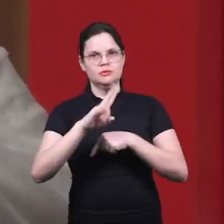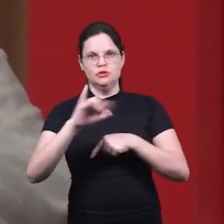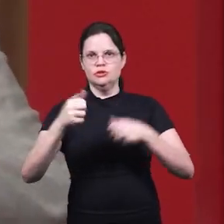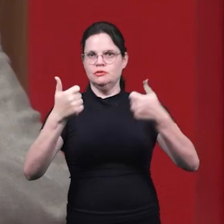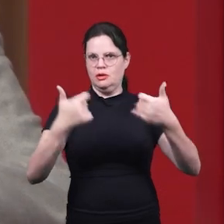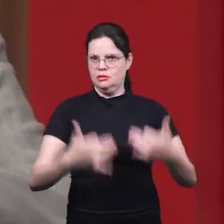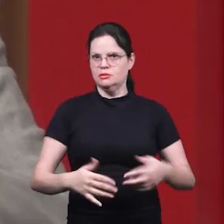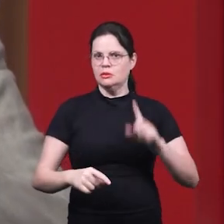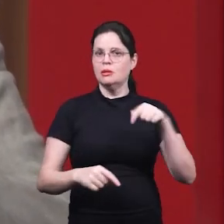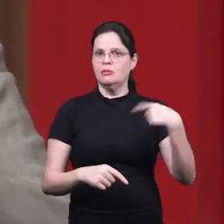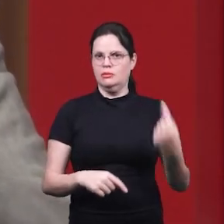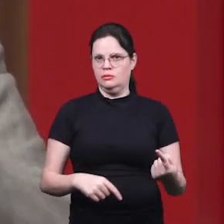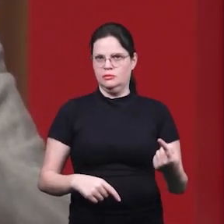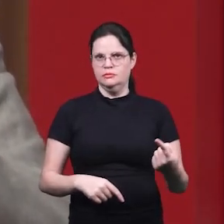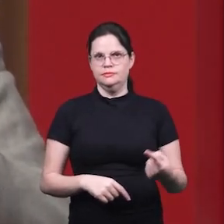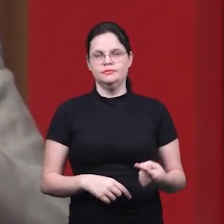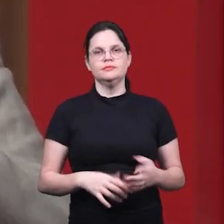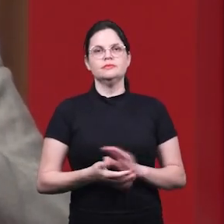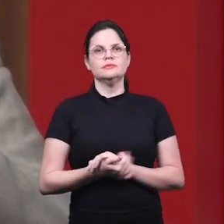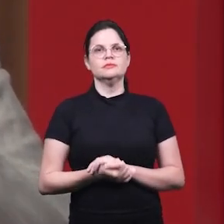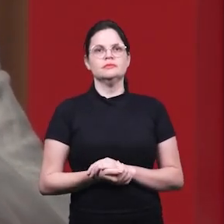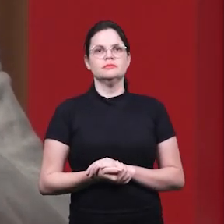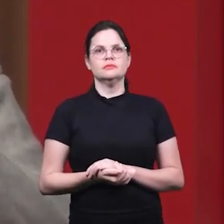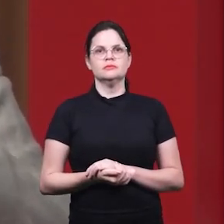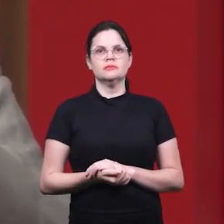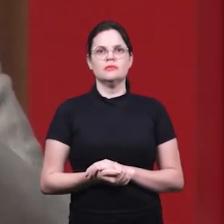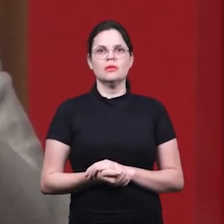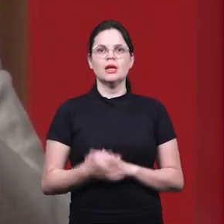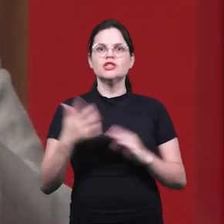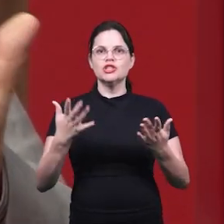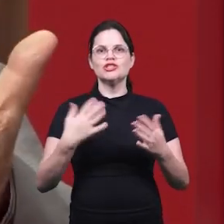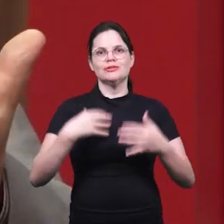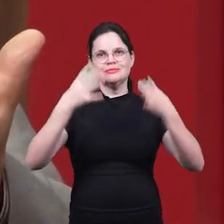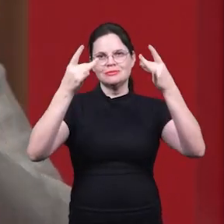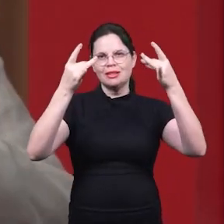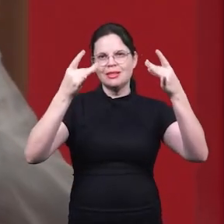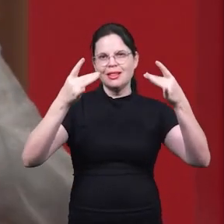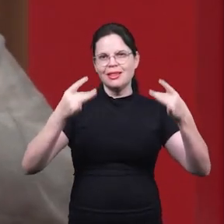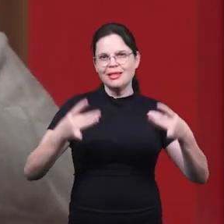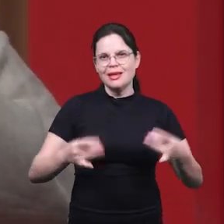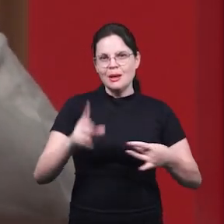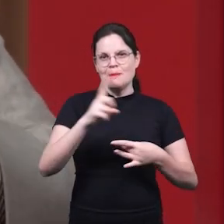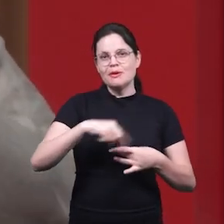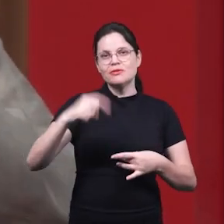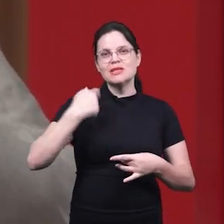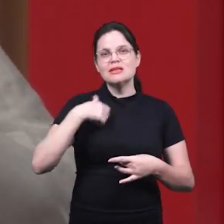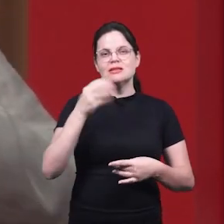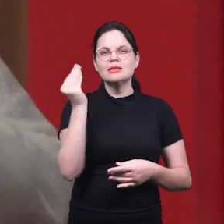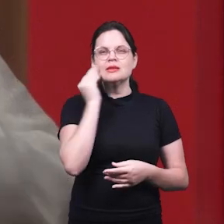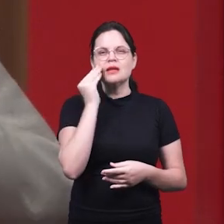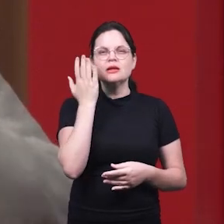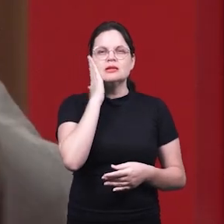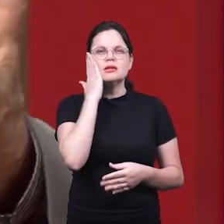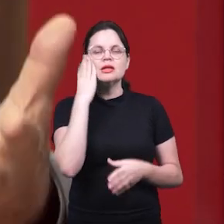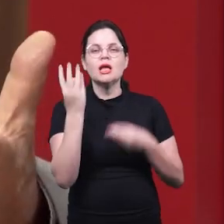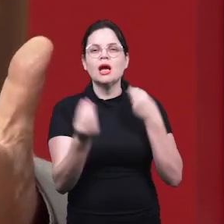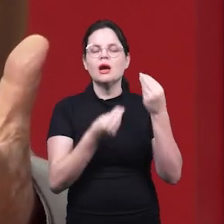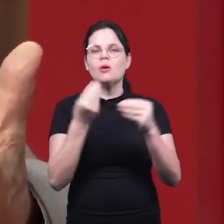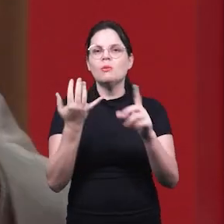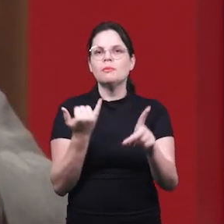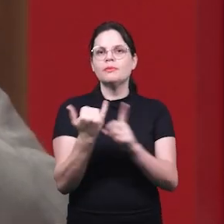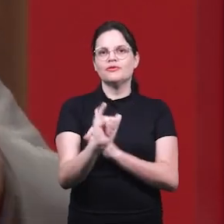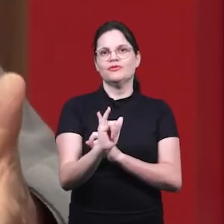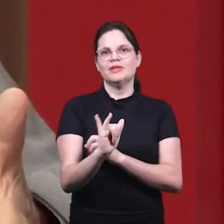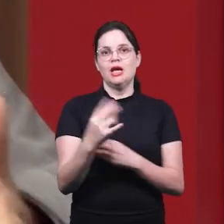abordarmos. Queremos deixar essas informações porque traz um esclarecimento muito grande para os irmãos se situarem dentro da